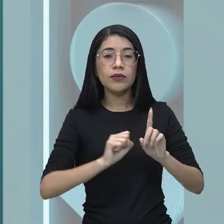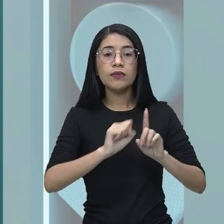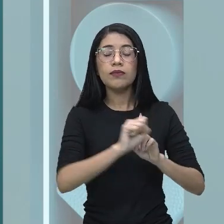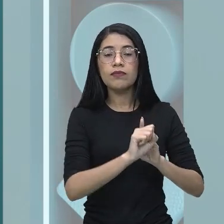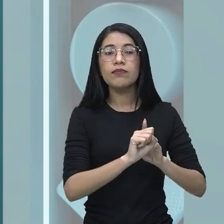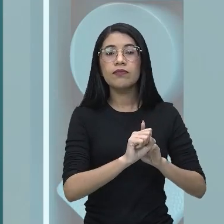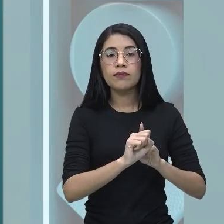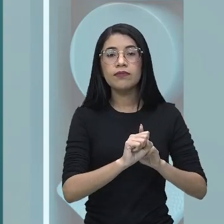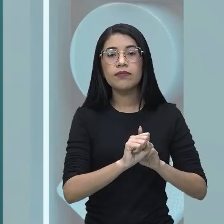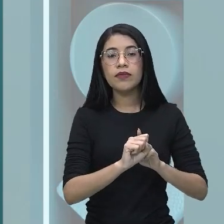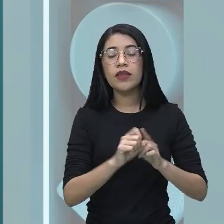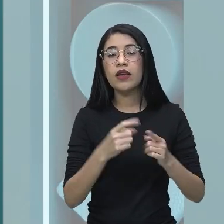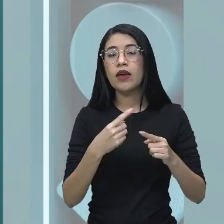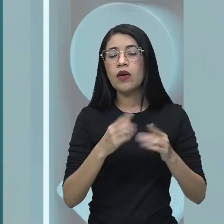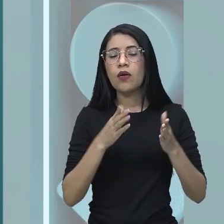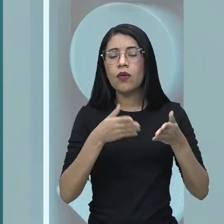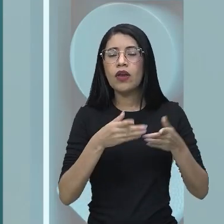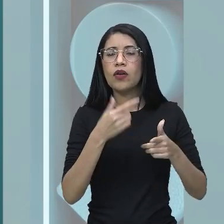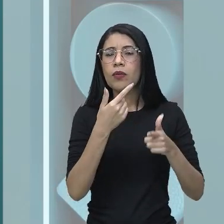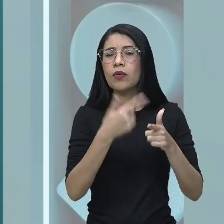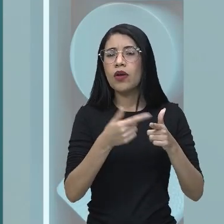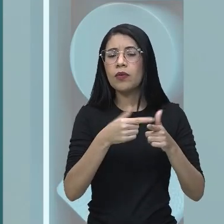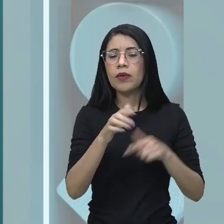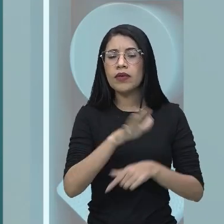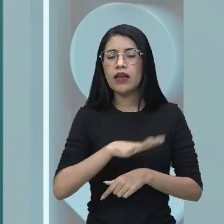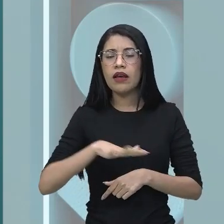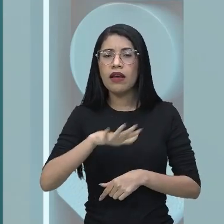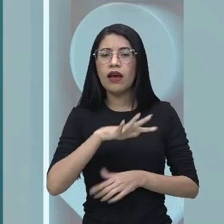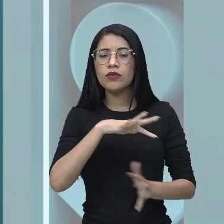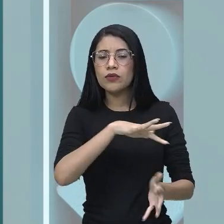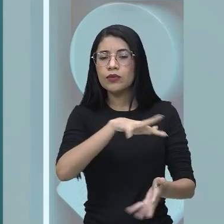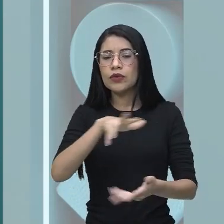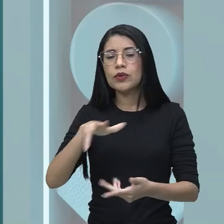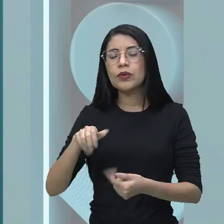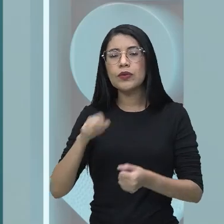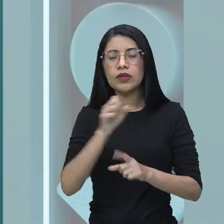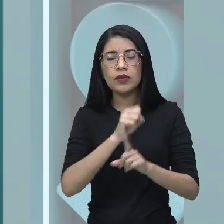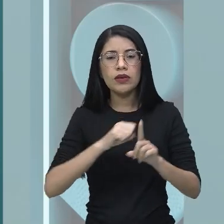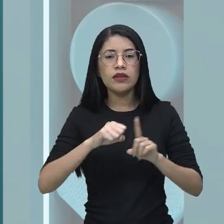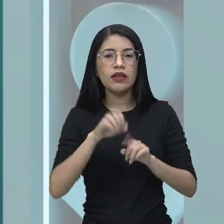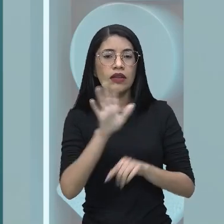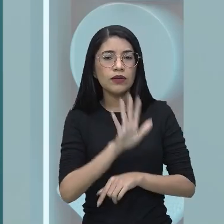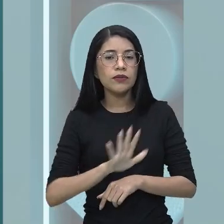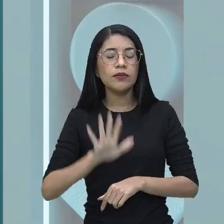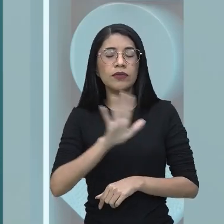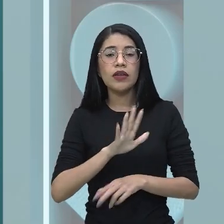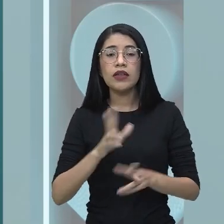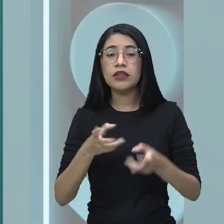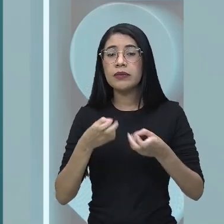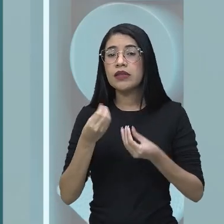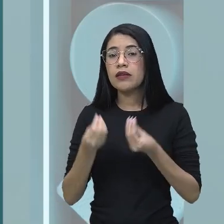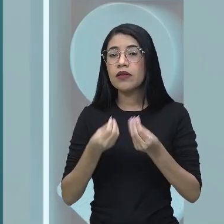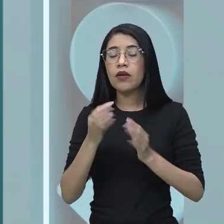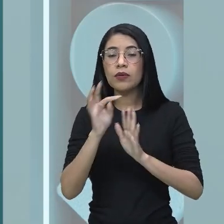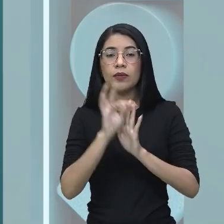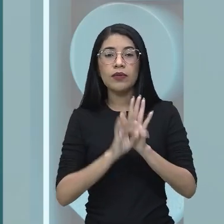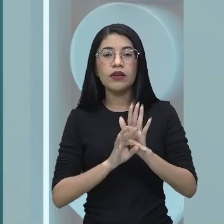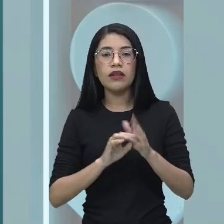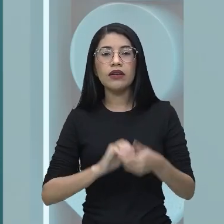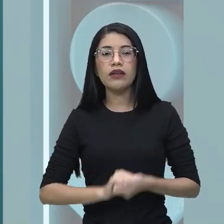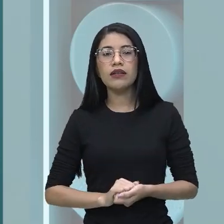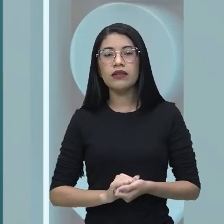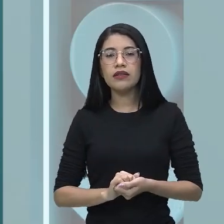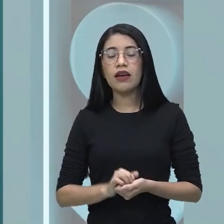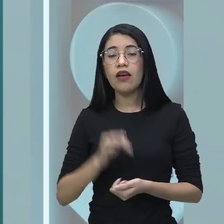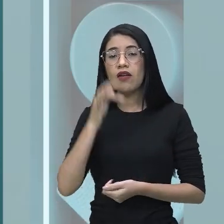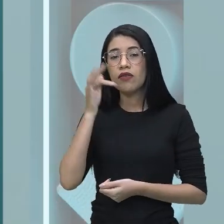olhar exatamente para as questões do mundo então a gente pode perceber isso no seu texto a Rosa de Hiroshima